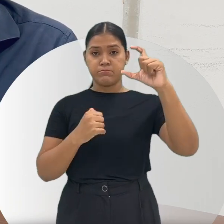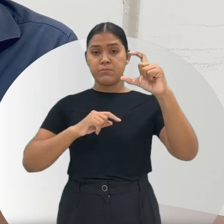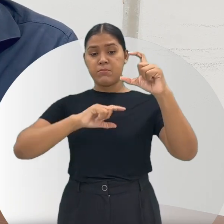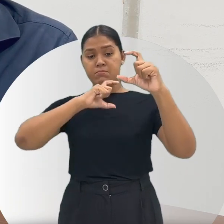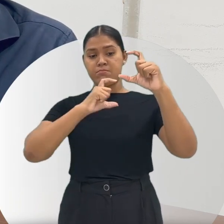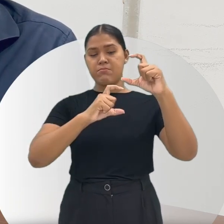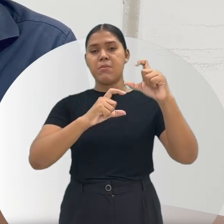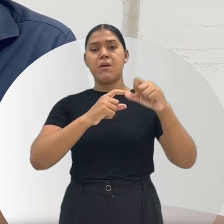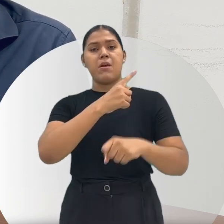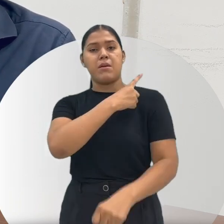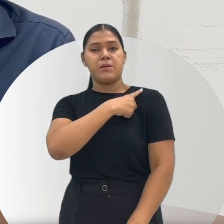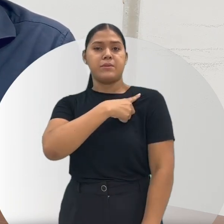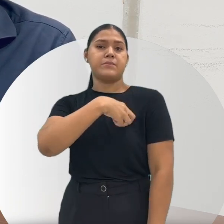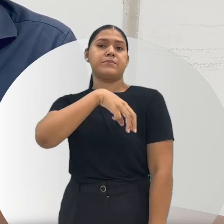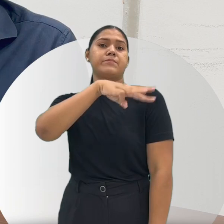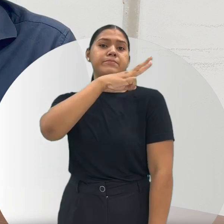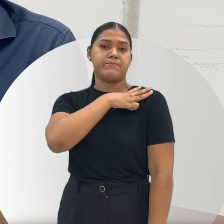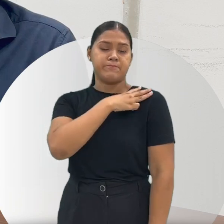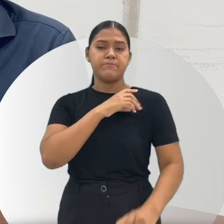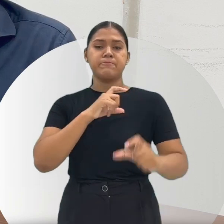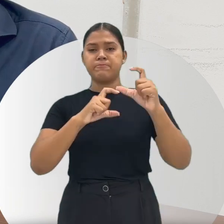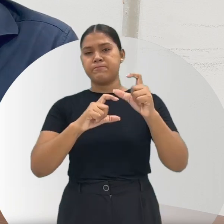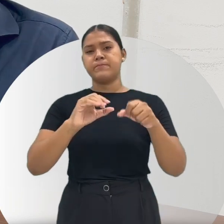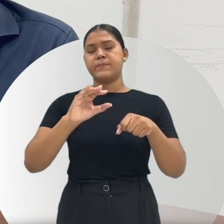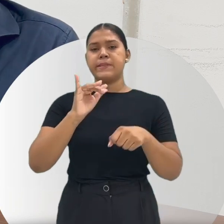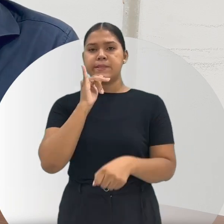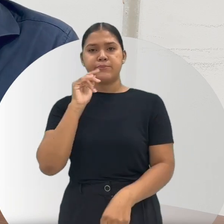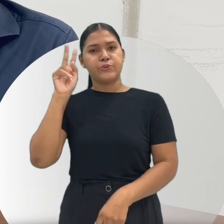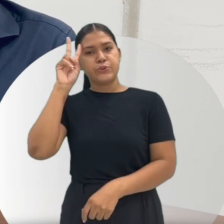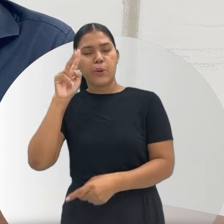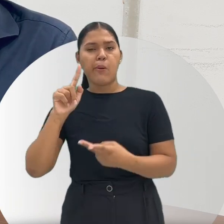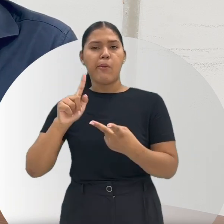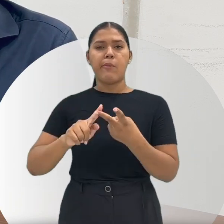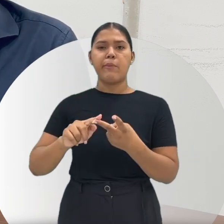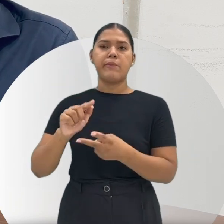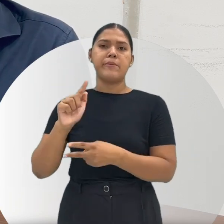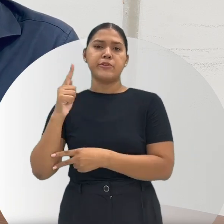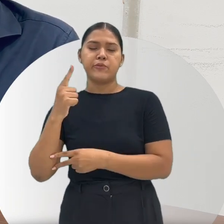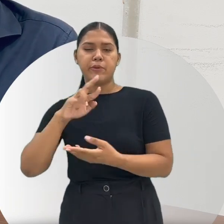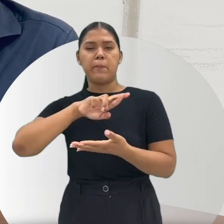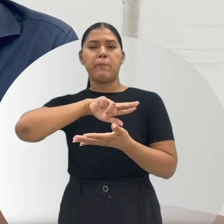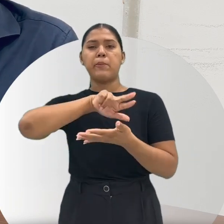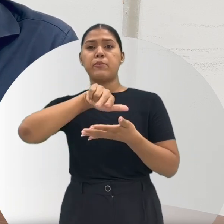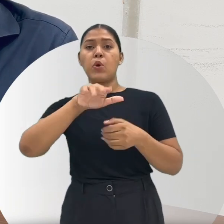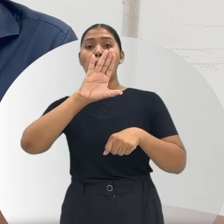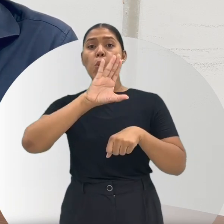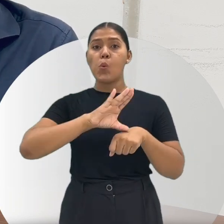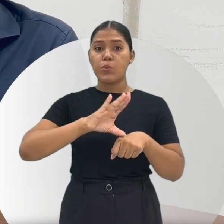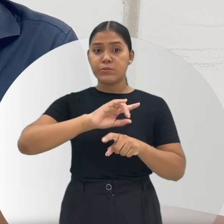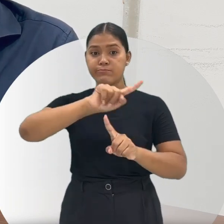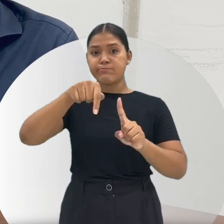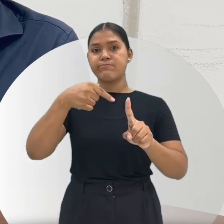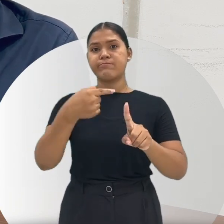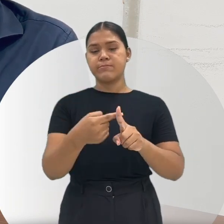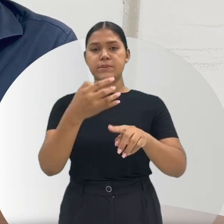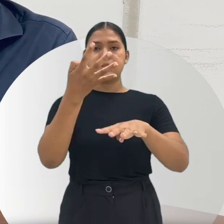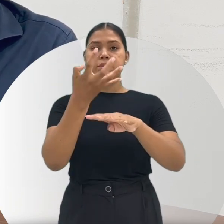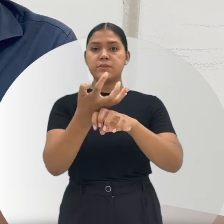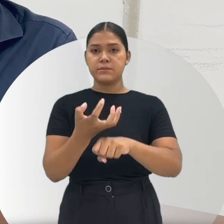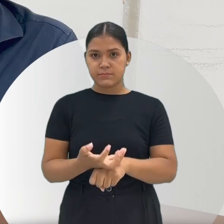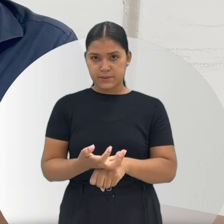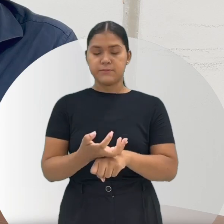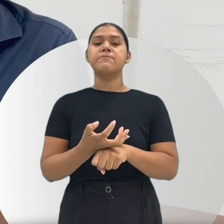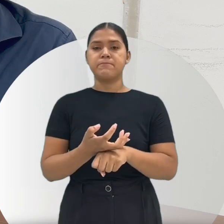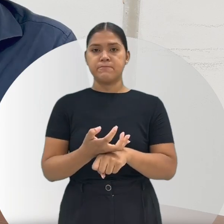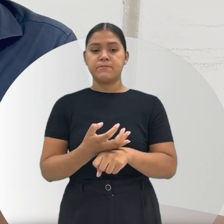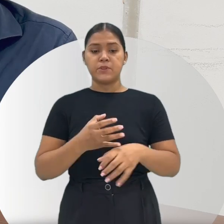aqui, a filosofia, história, espanhol, inglês. E aí, essa junção, ela acaba sendo maior que o resultado das partes, da